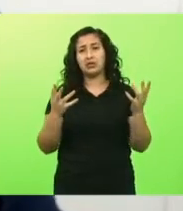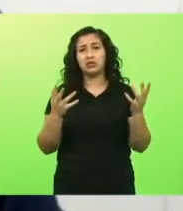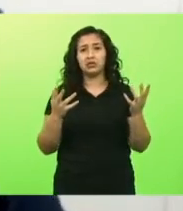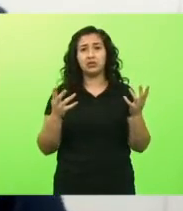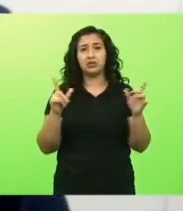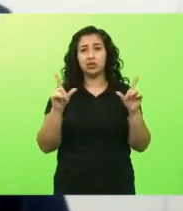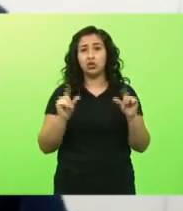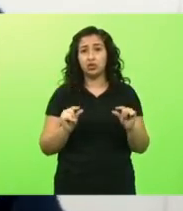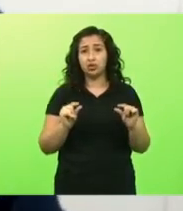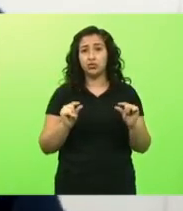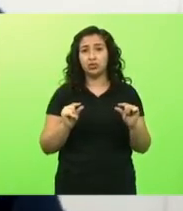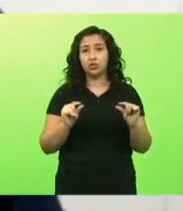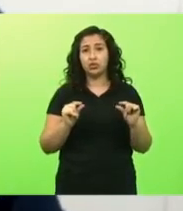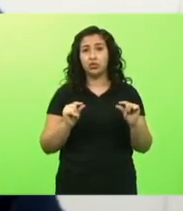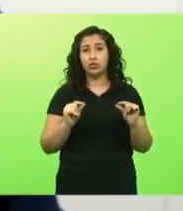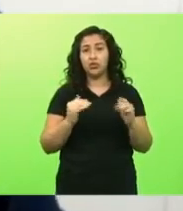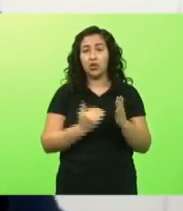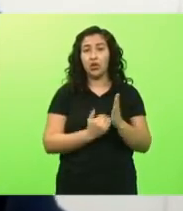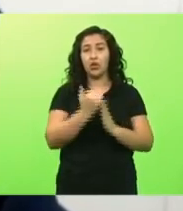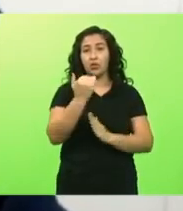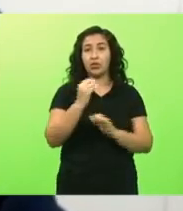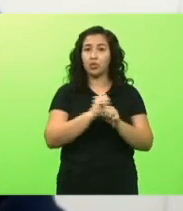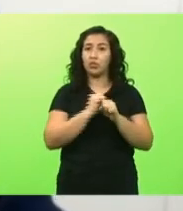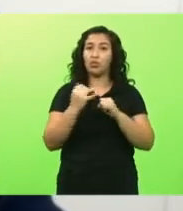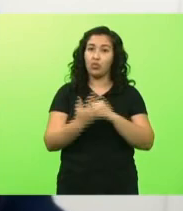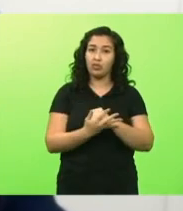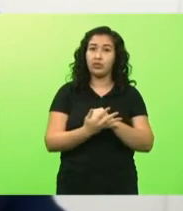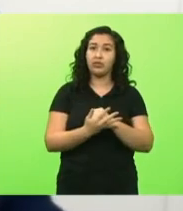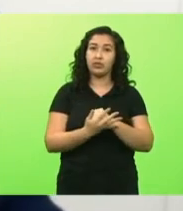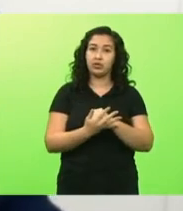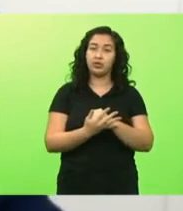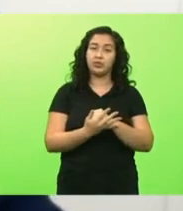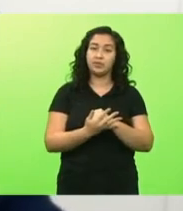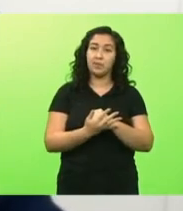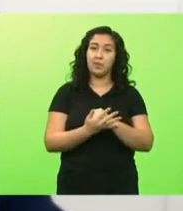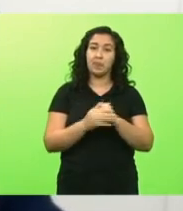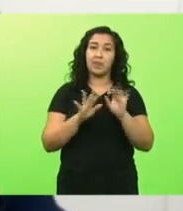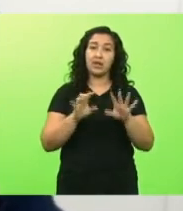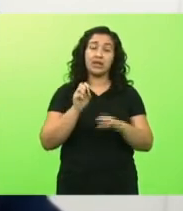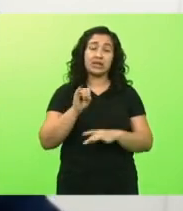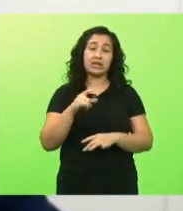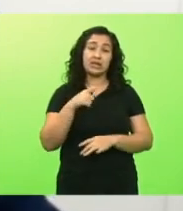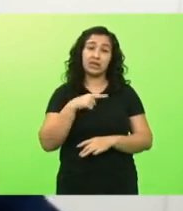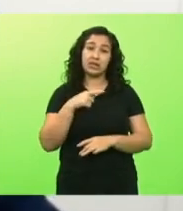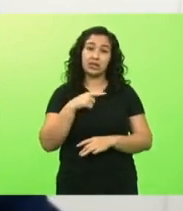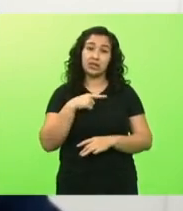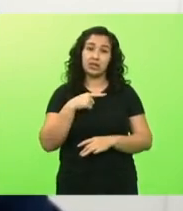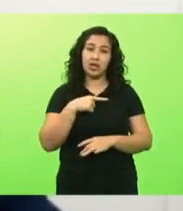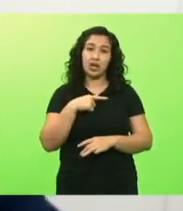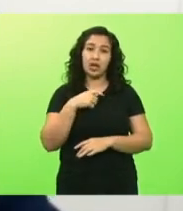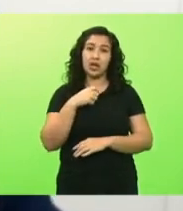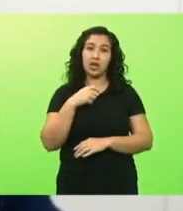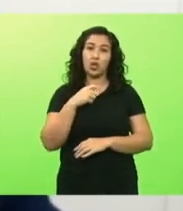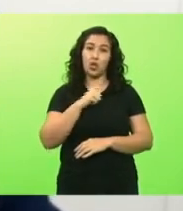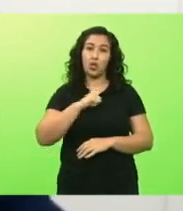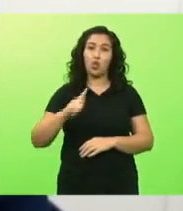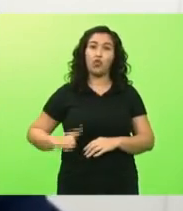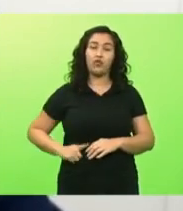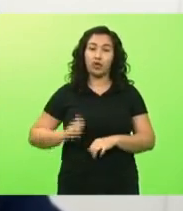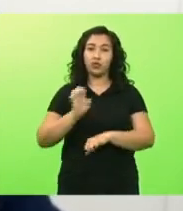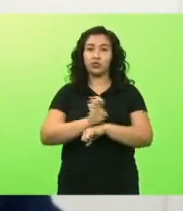diminuindo, aumentou um pouco do Covid, e que se nós tivéssemos o governo do